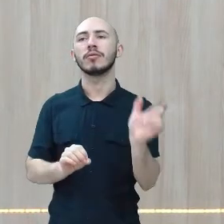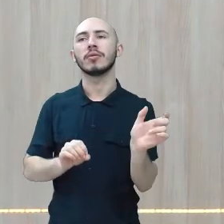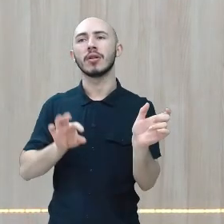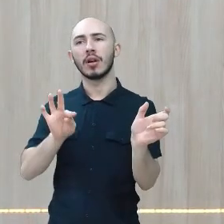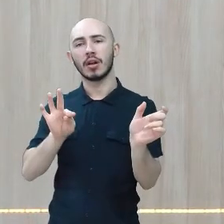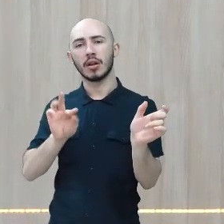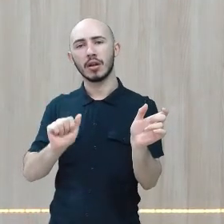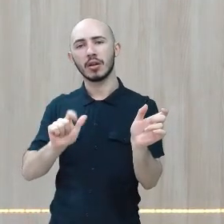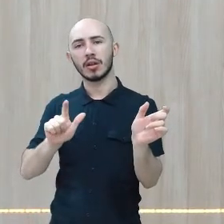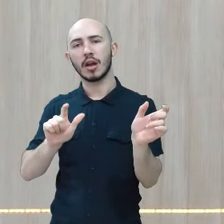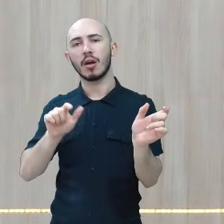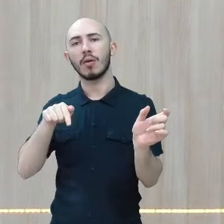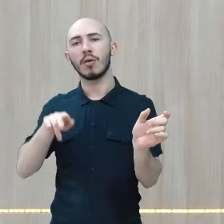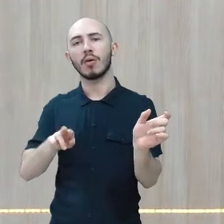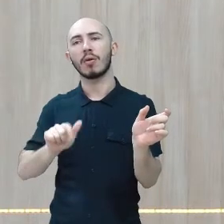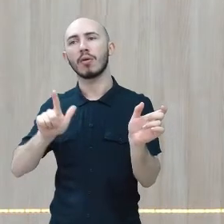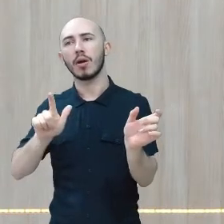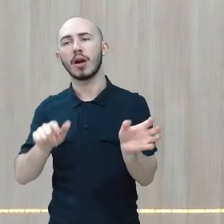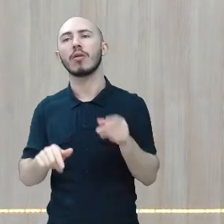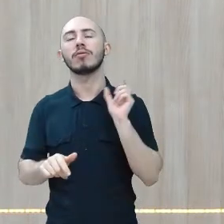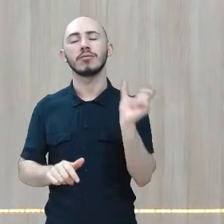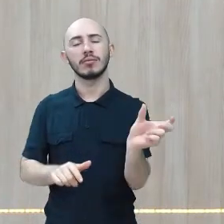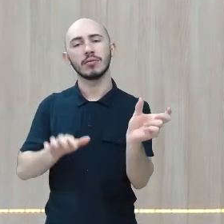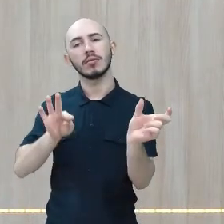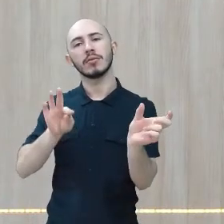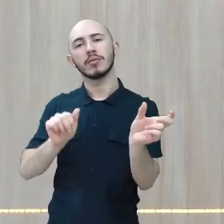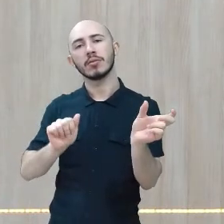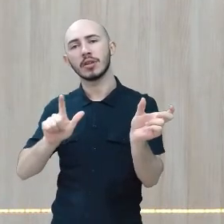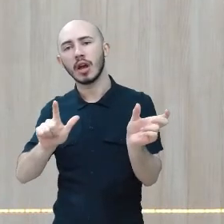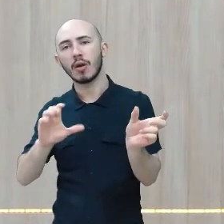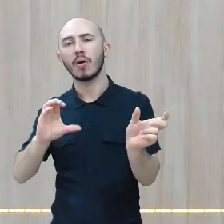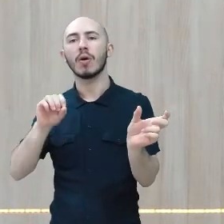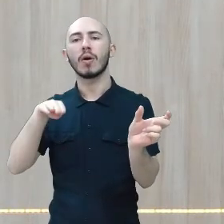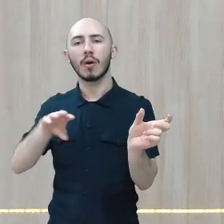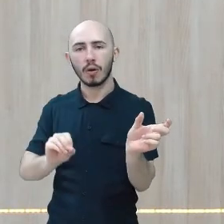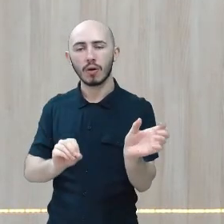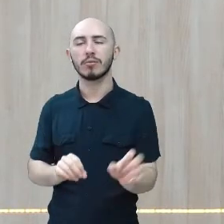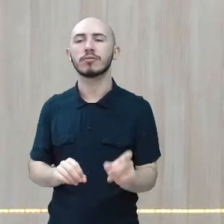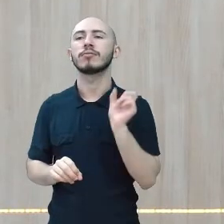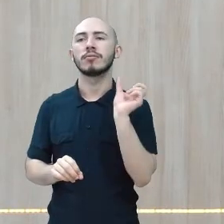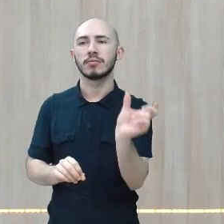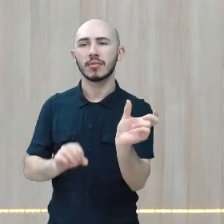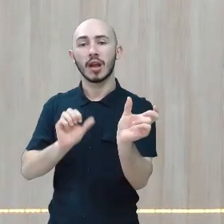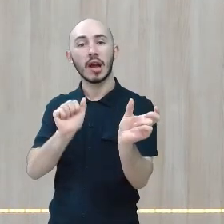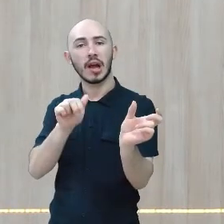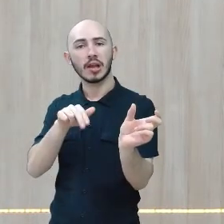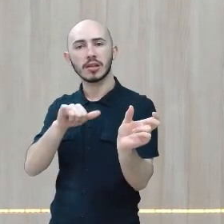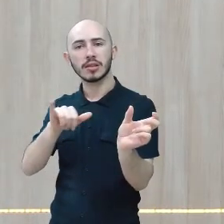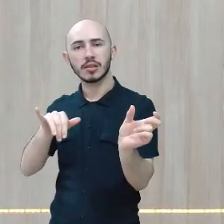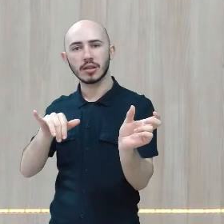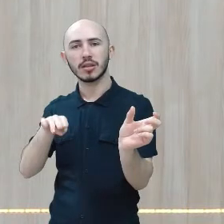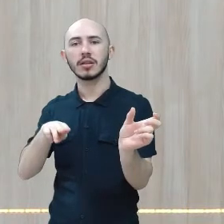qual, tal como, assim, não é? Estamos comparando,